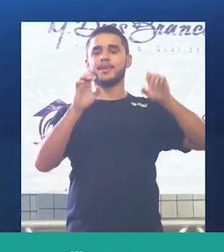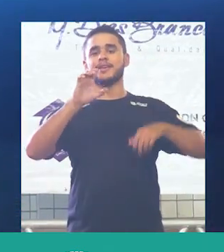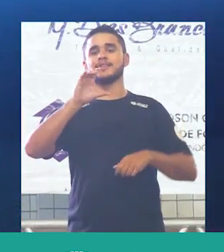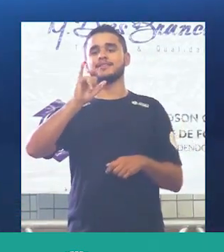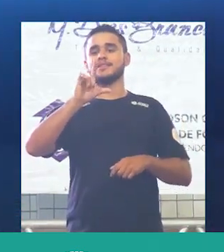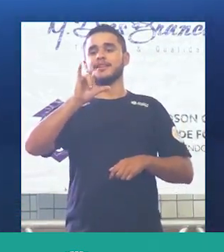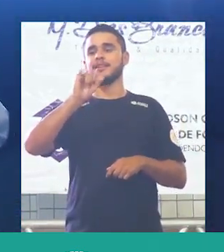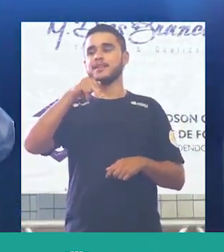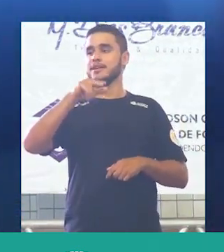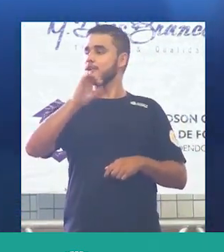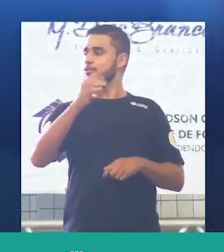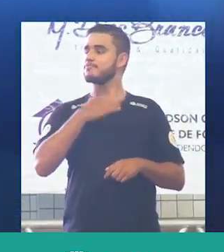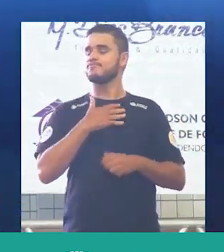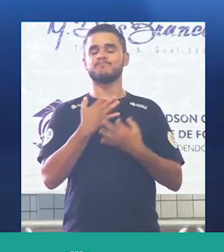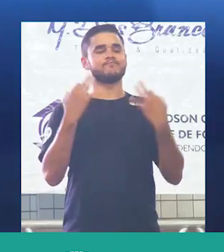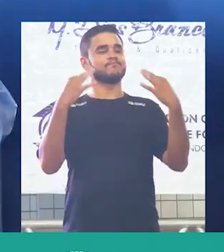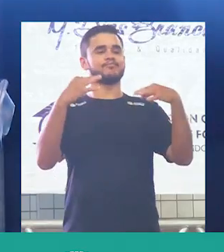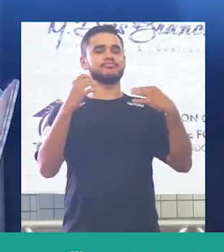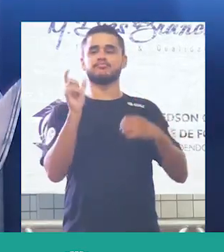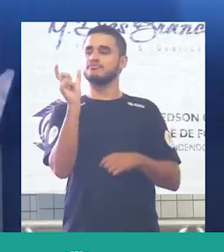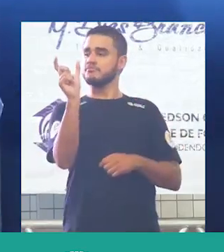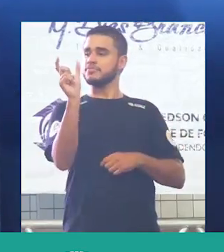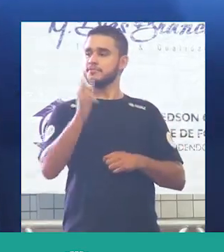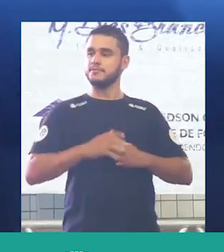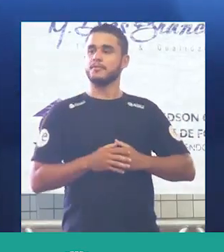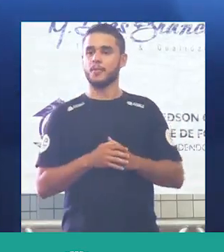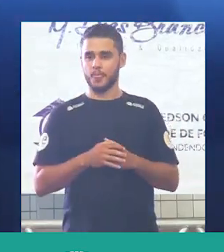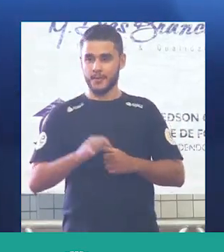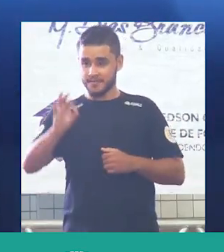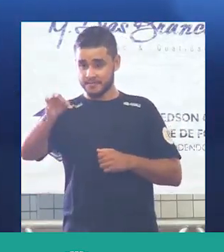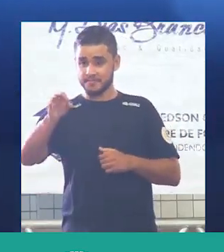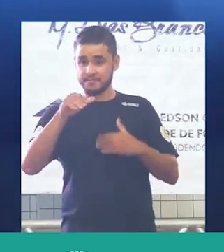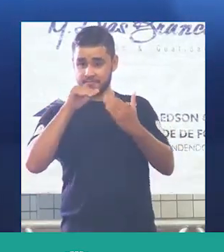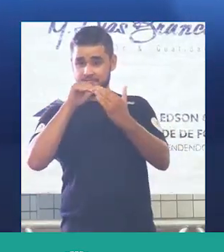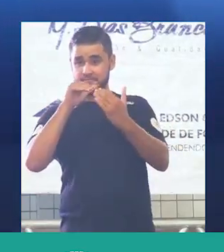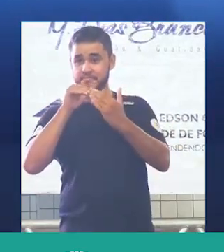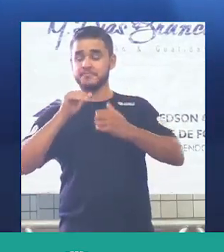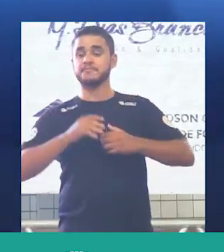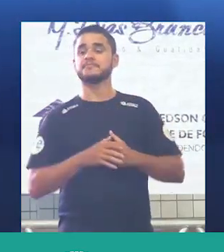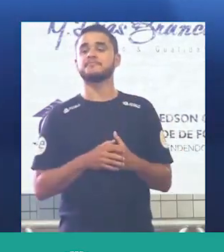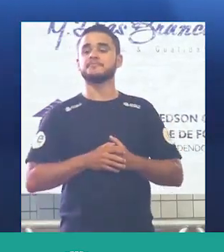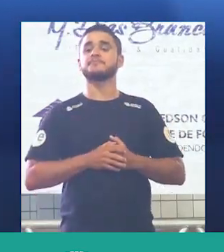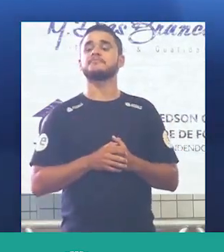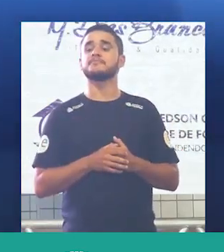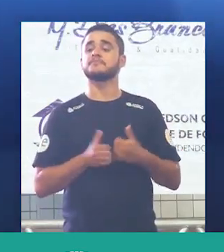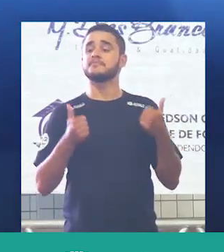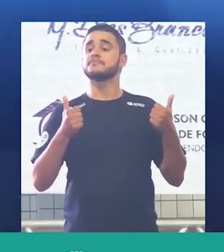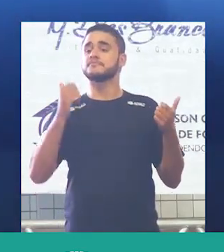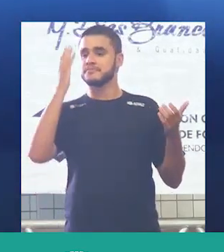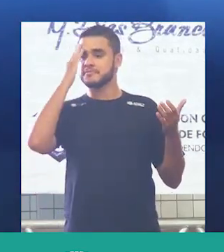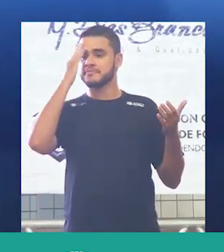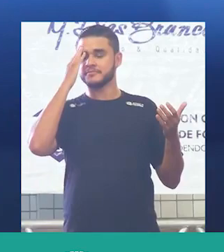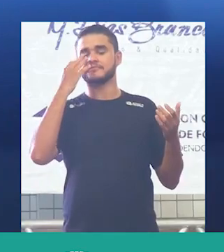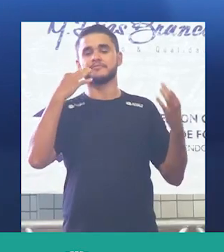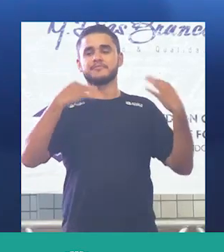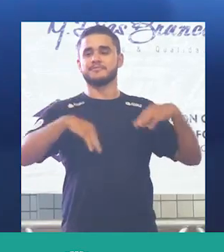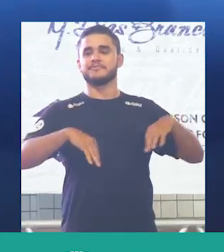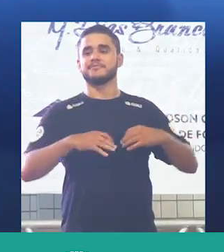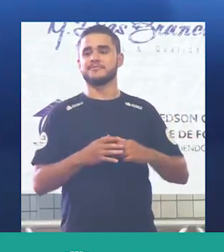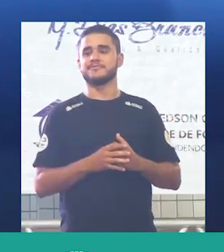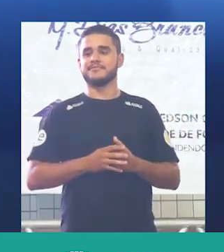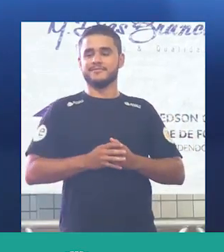nenhuma palavra que melhor simbolize essa letra. Não é não, meu amor? Tem palavra melhor que ela não, tem não? Muito